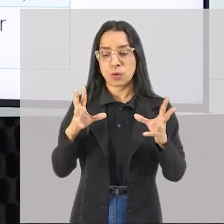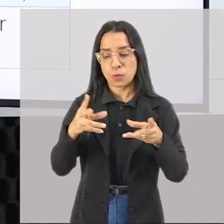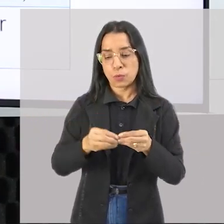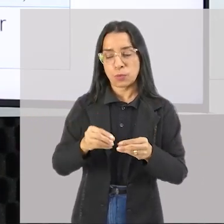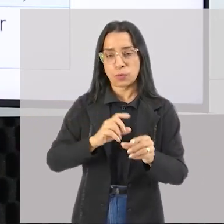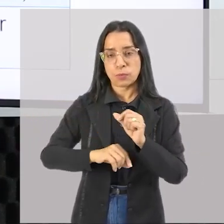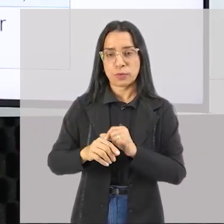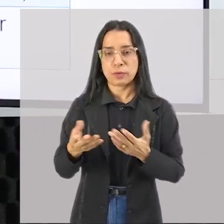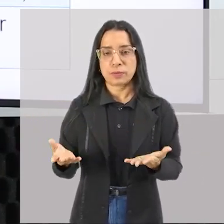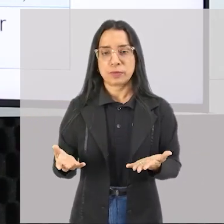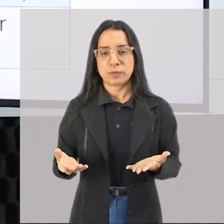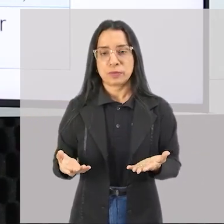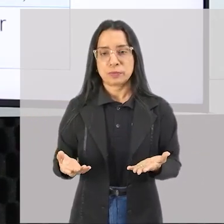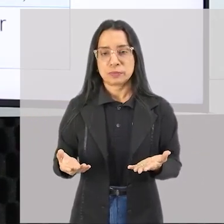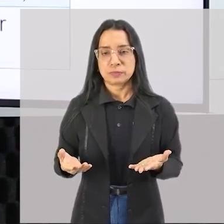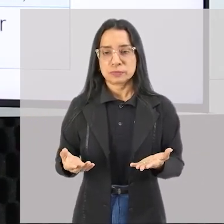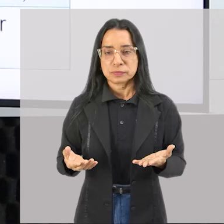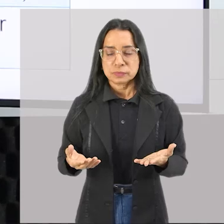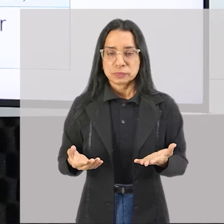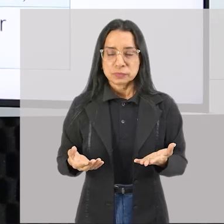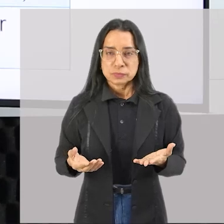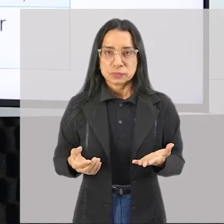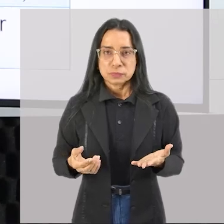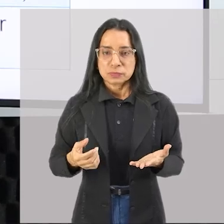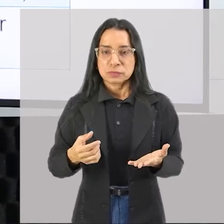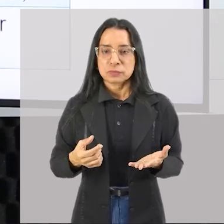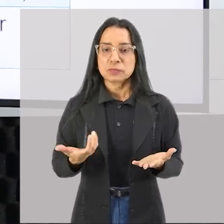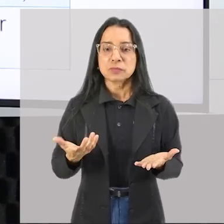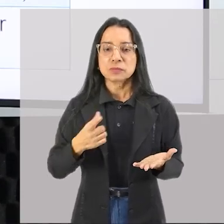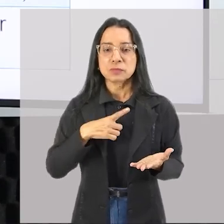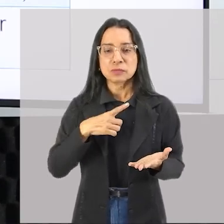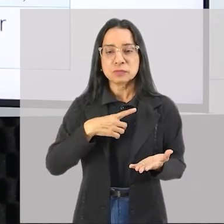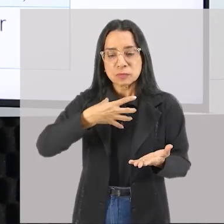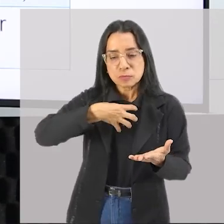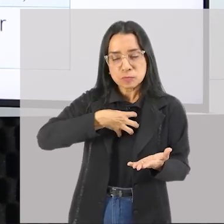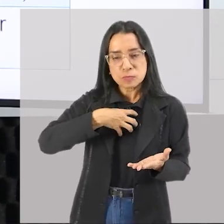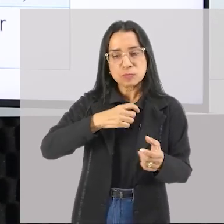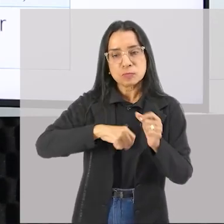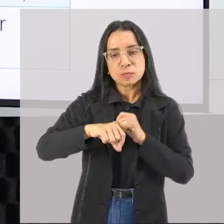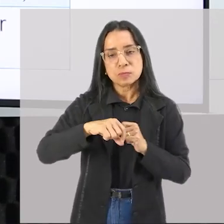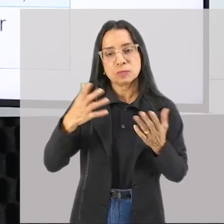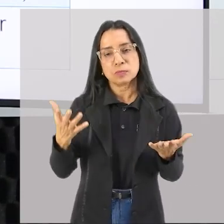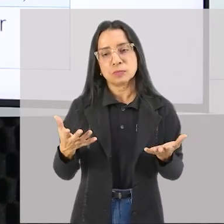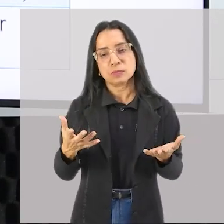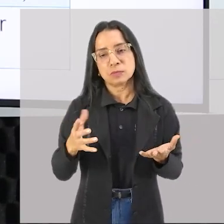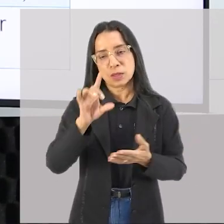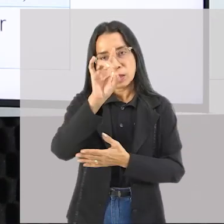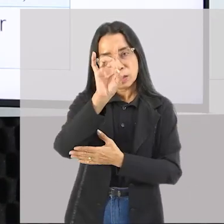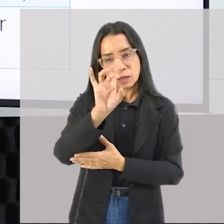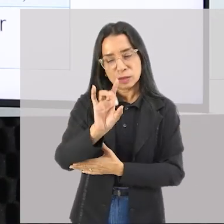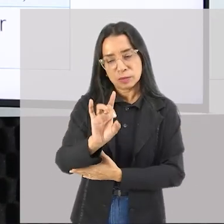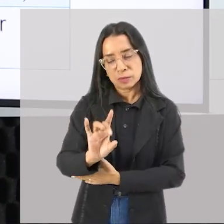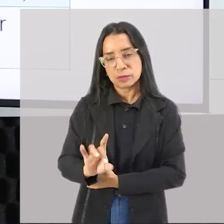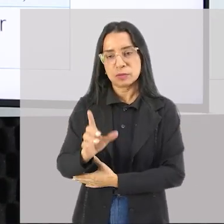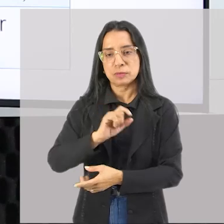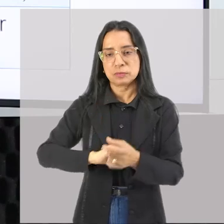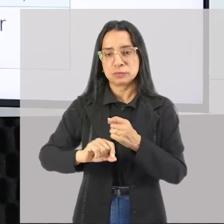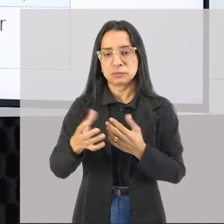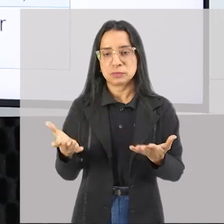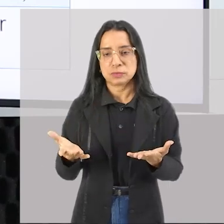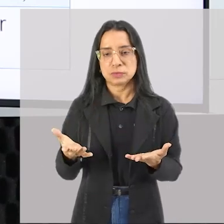concluir. ênfase, que é para você dar sentido mais enfático. Especially,